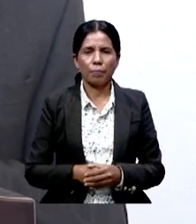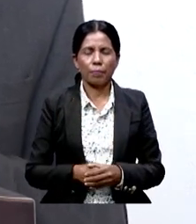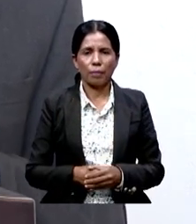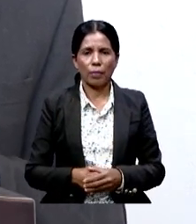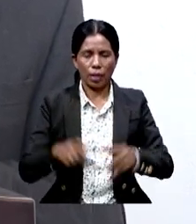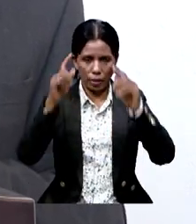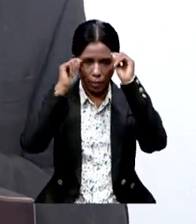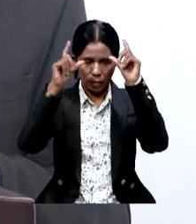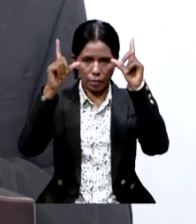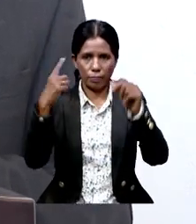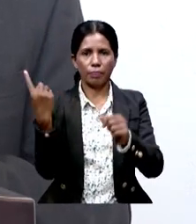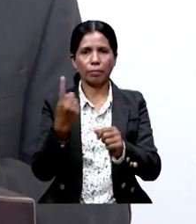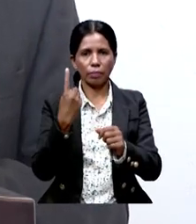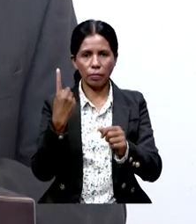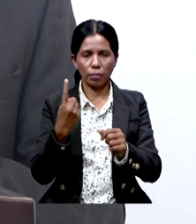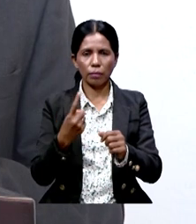Timor-Leste, na Fatim,